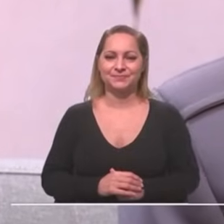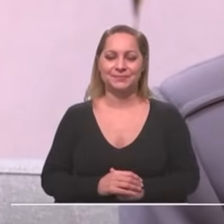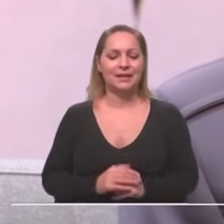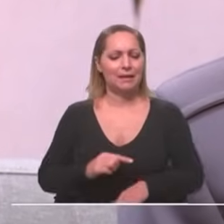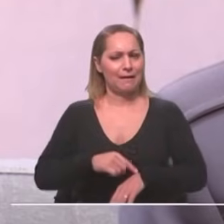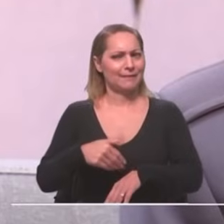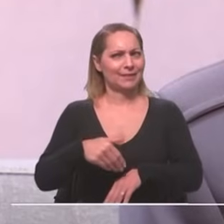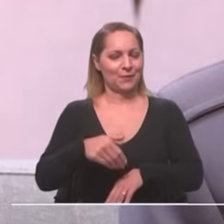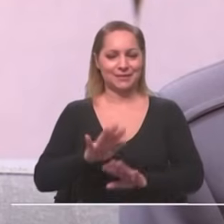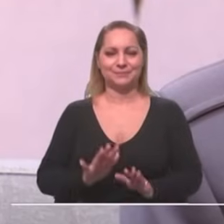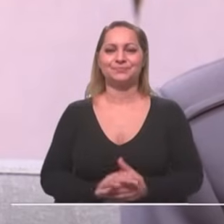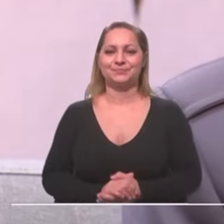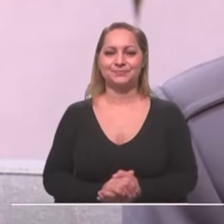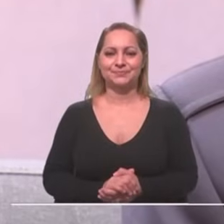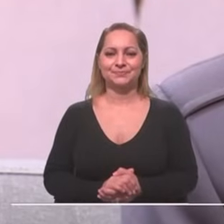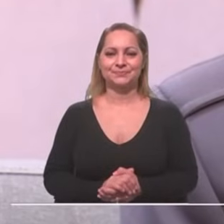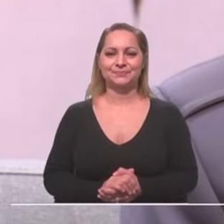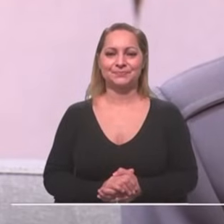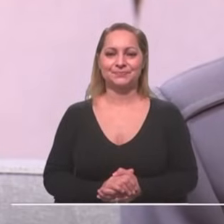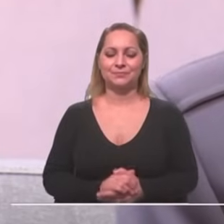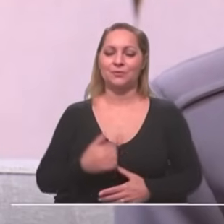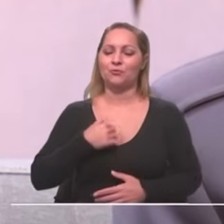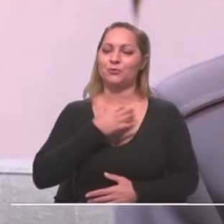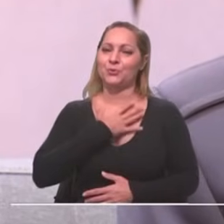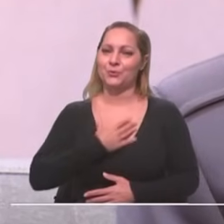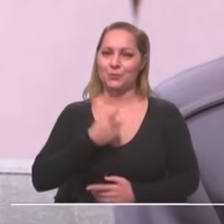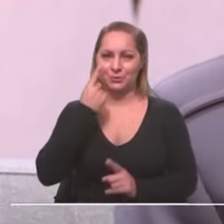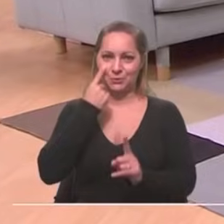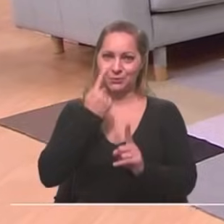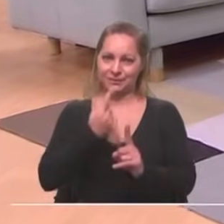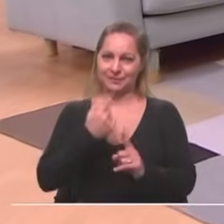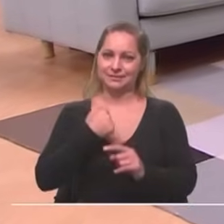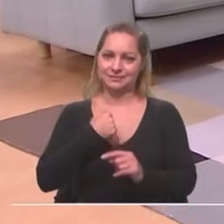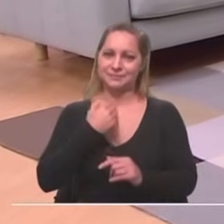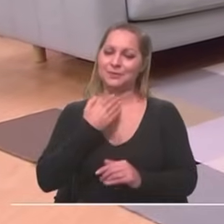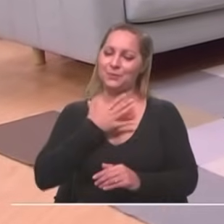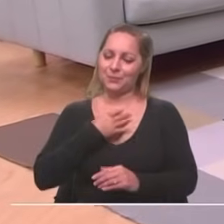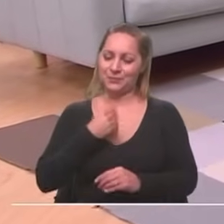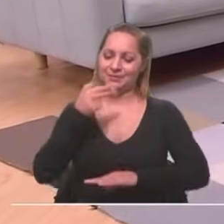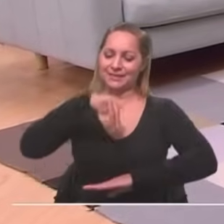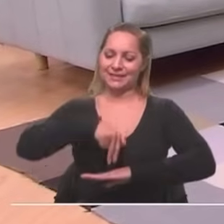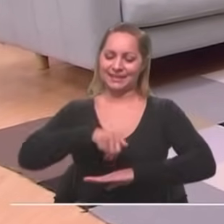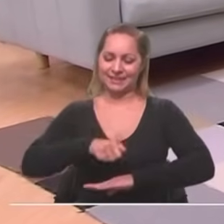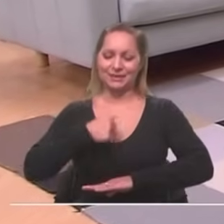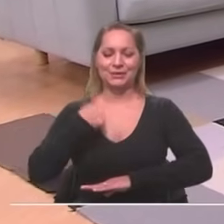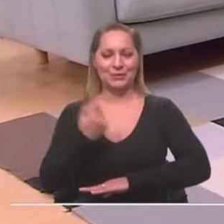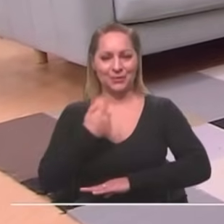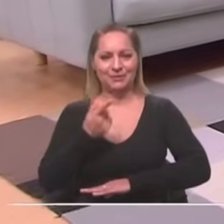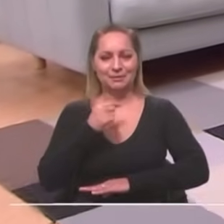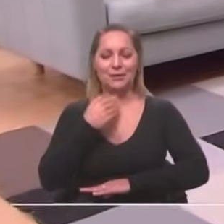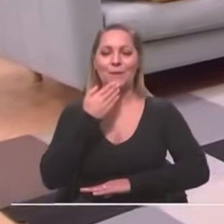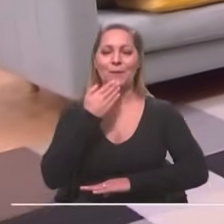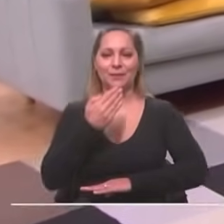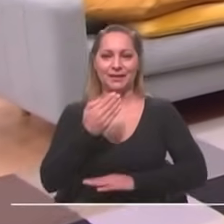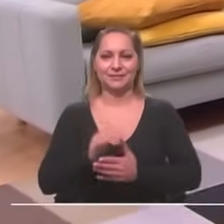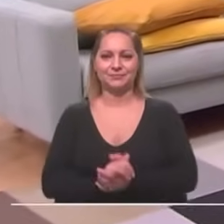É. Com Foi um calma. Gosto conhecê-la, muito obrigado. Igualmente, e tive muito prazer em estar aqui com vocês. Também, obrigada. Nós também, obrigada. Muito obrigado. E agradecer mais